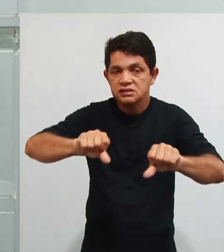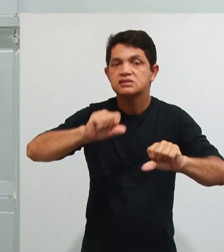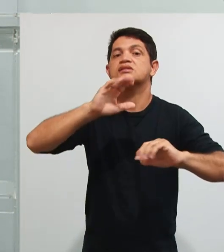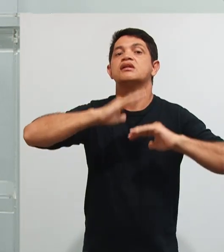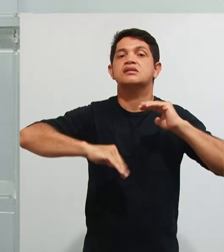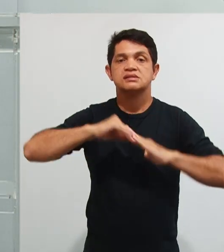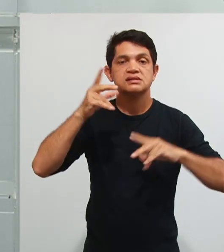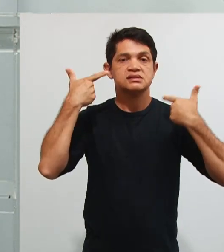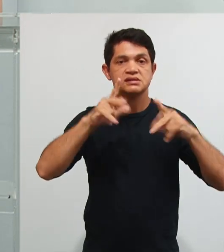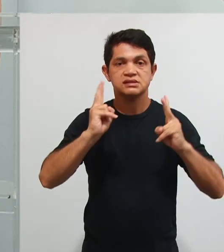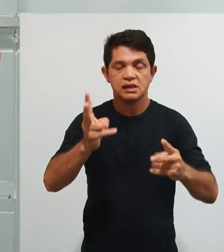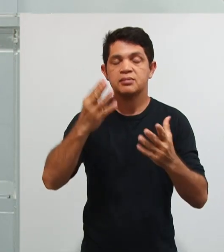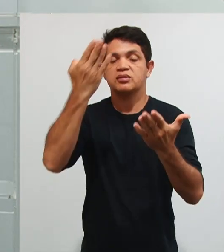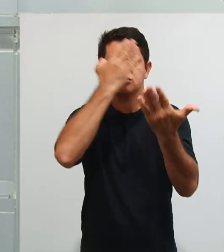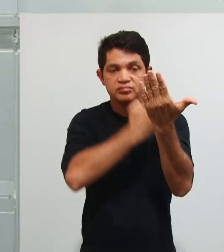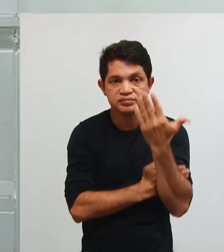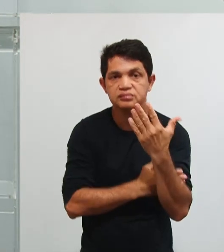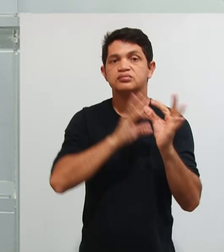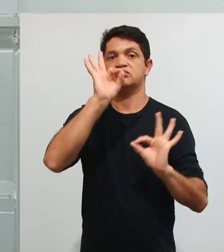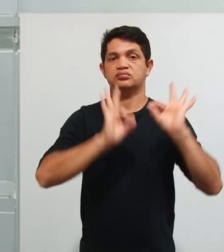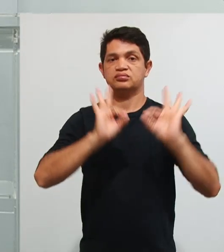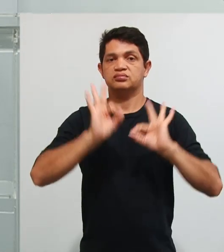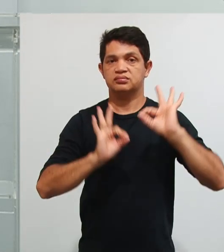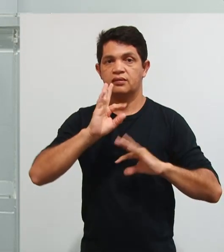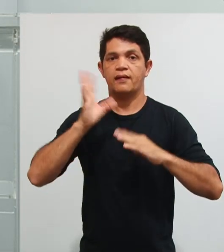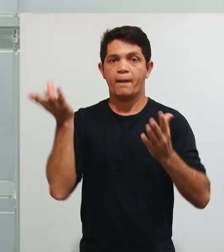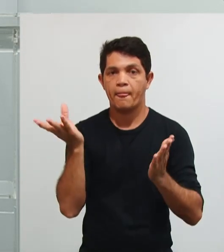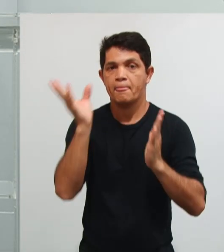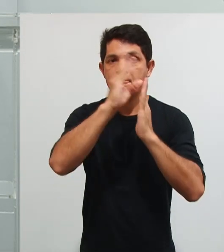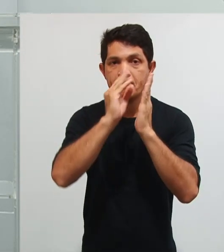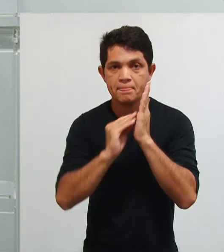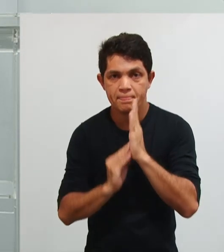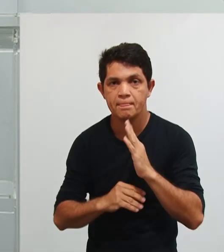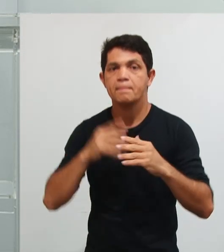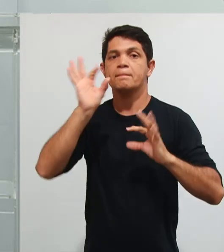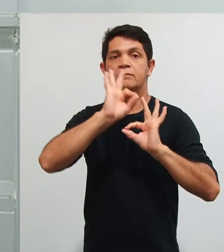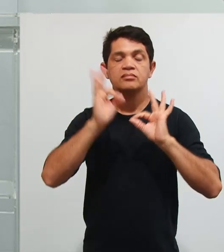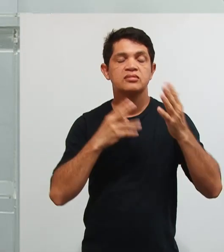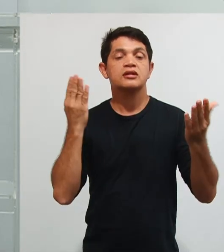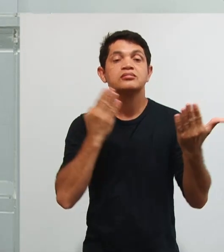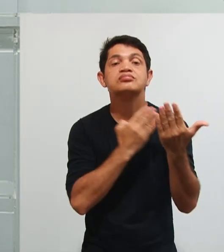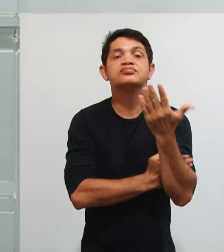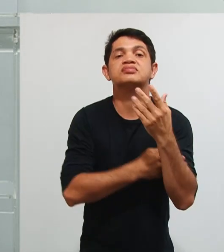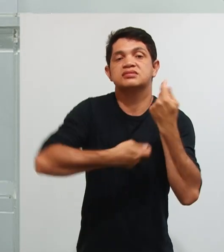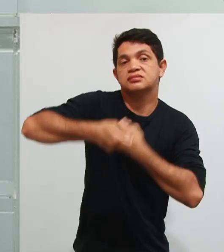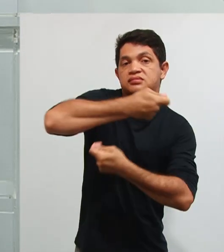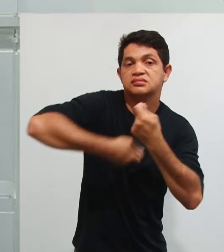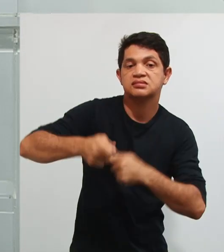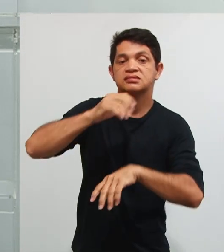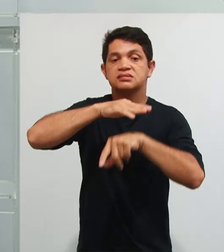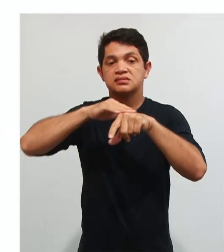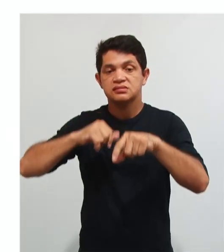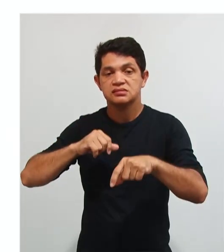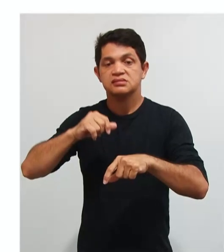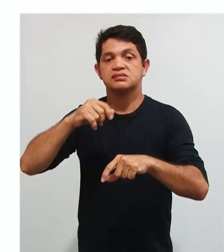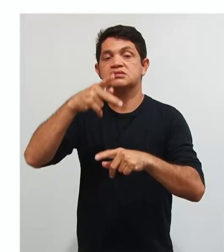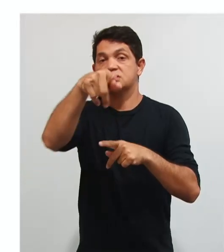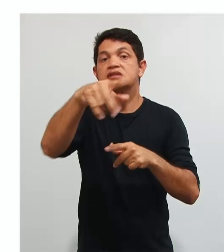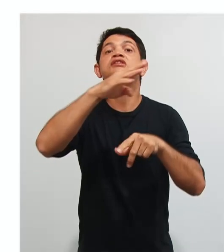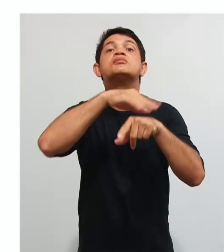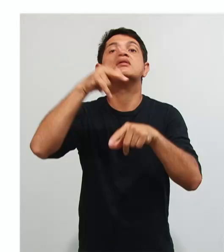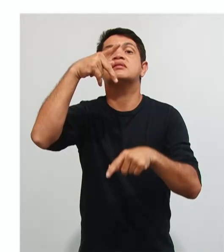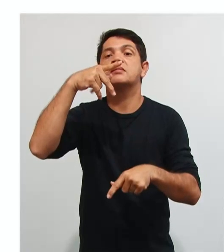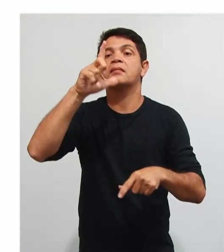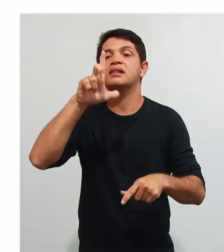um processo, quando eu estou falando com os senhores, com um processo de administração chamado planejamento.